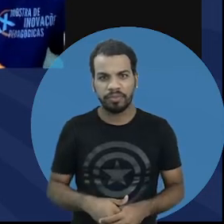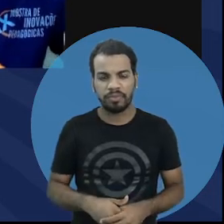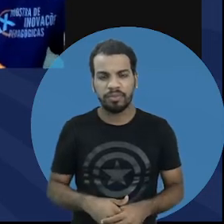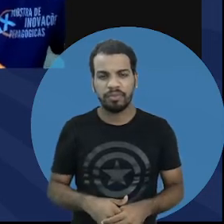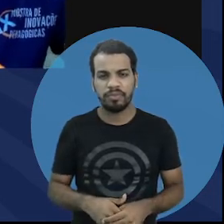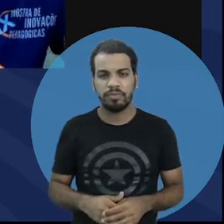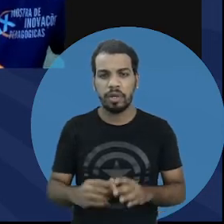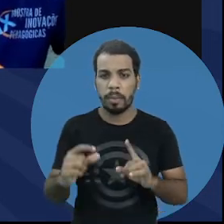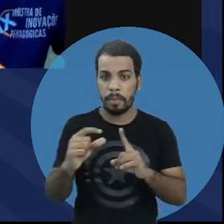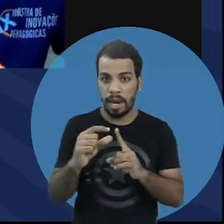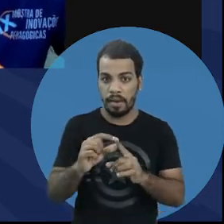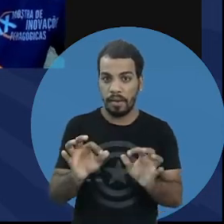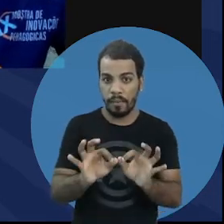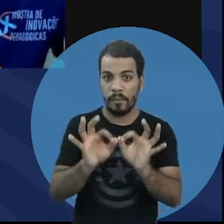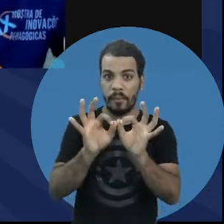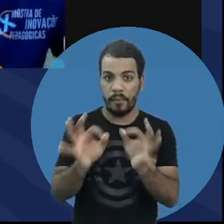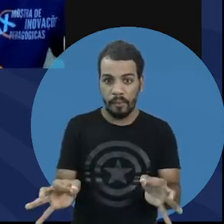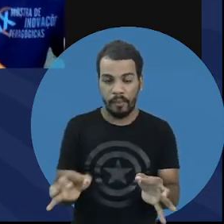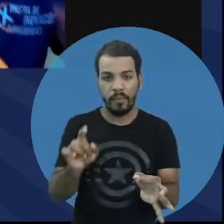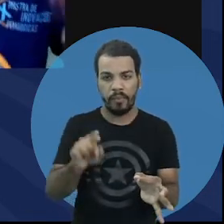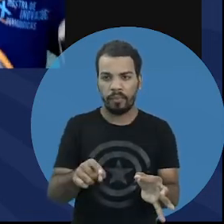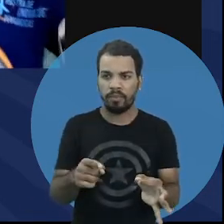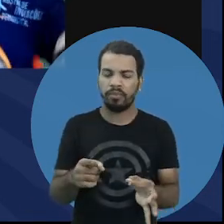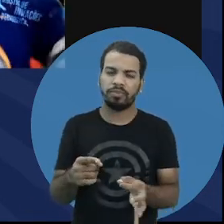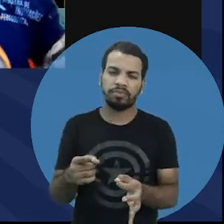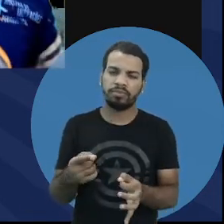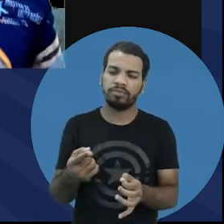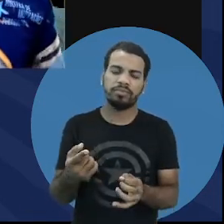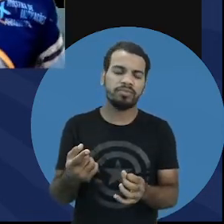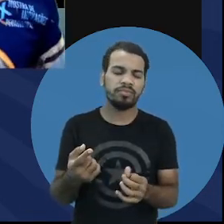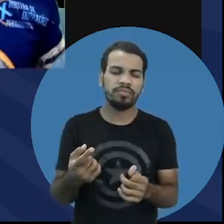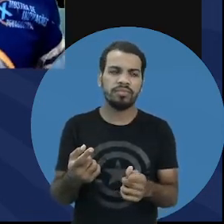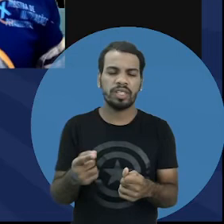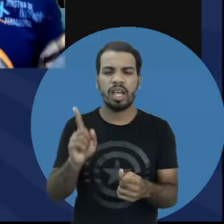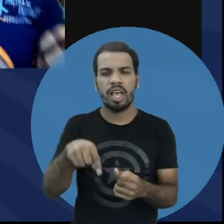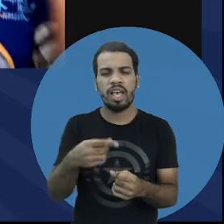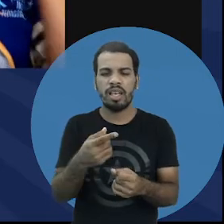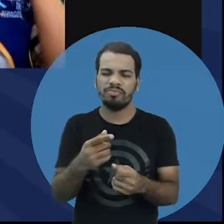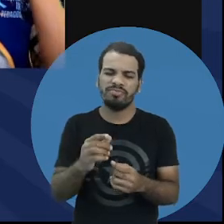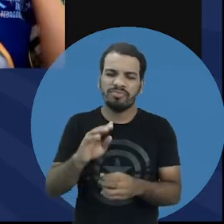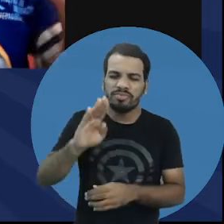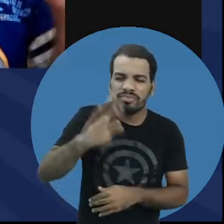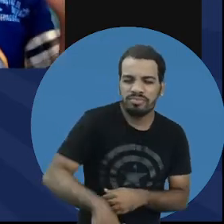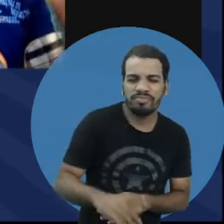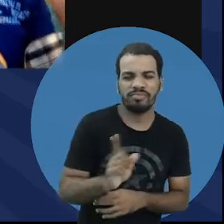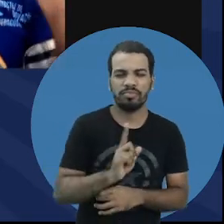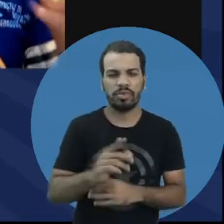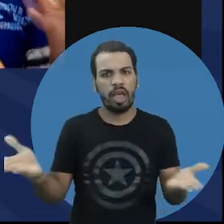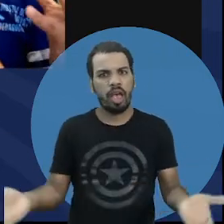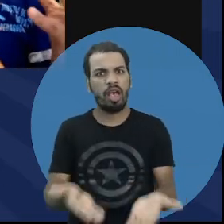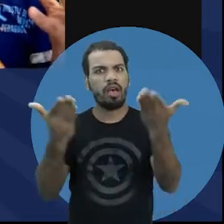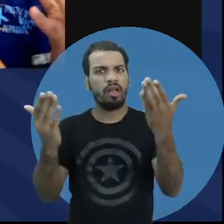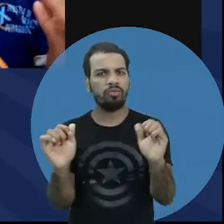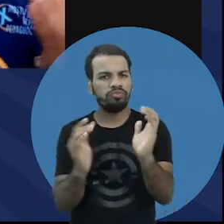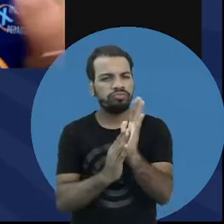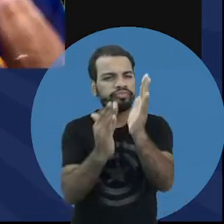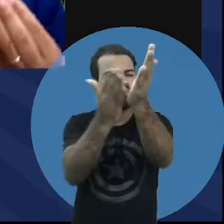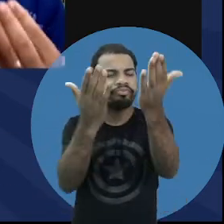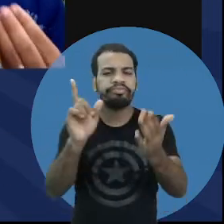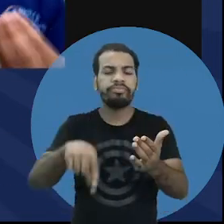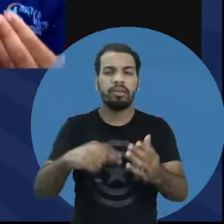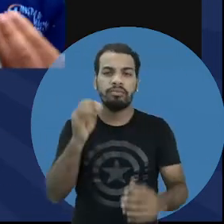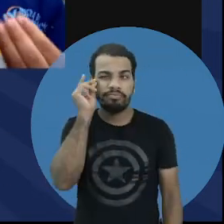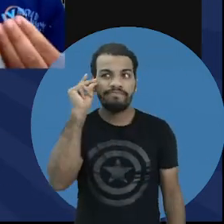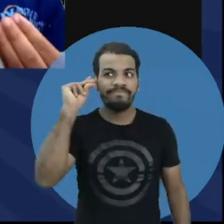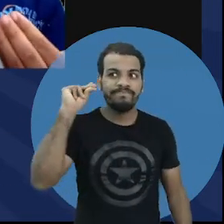palavra simples aqui não é um demérito, muito pelo contrário, é um elogio, porque a grande sacada é quando a